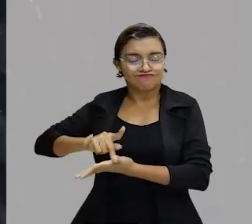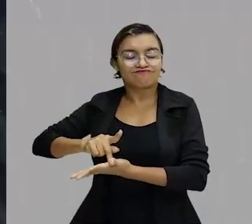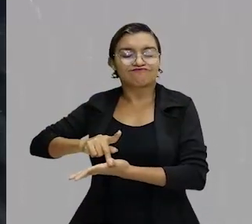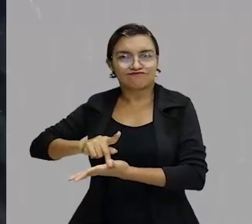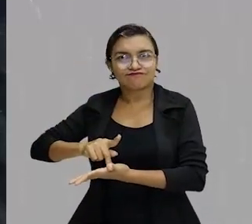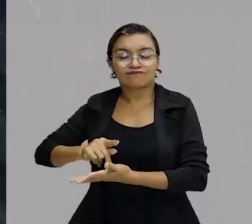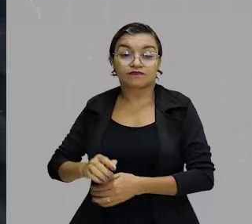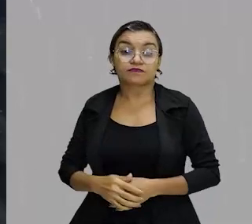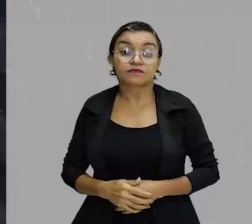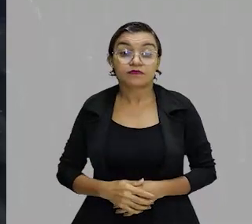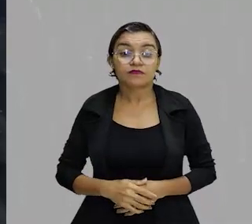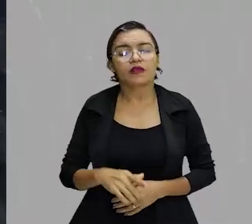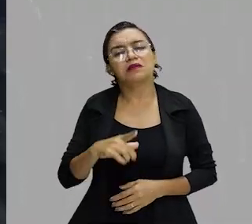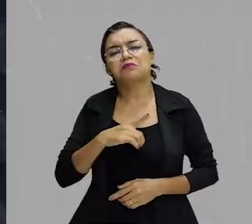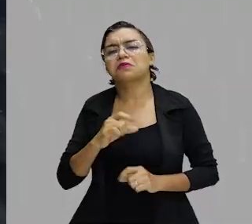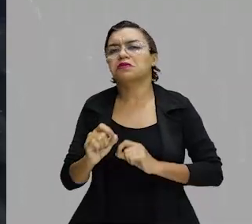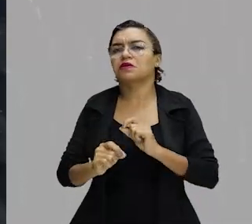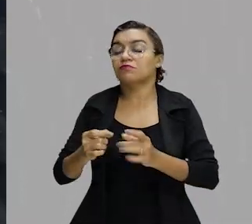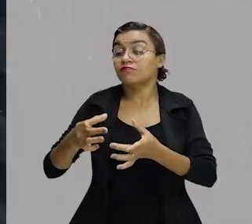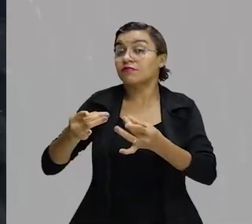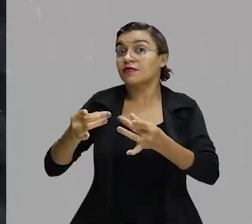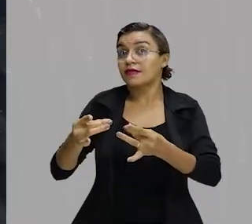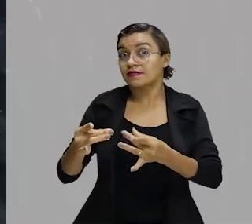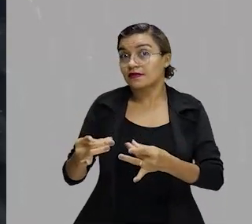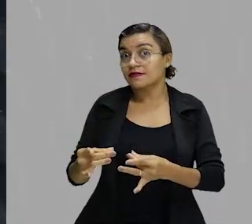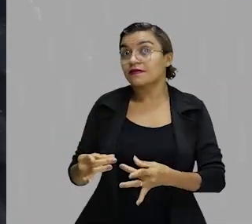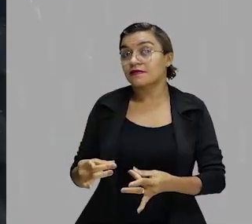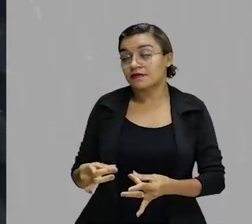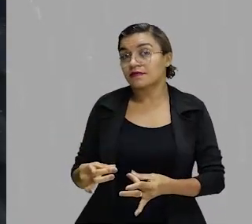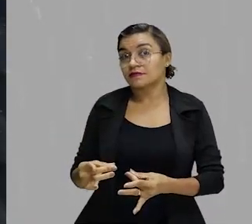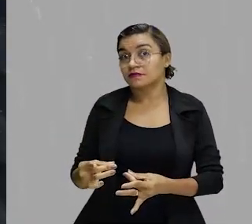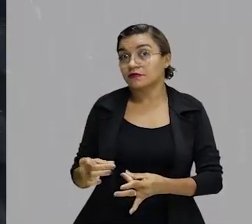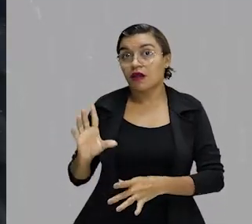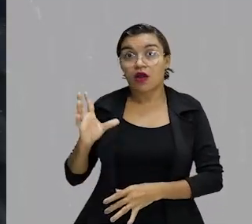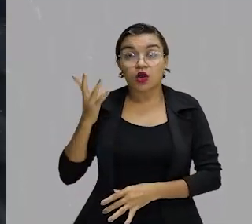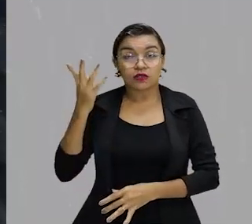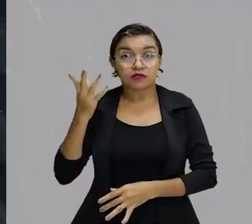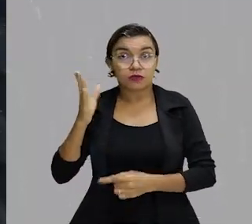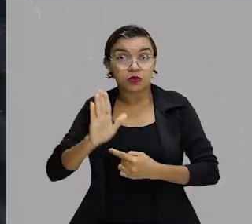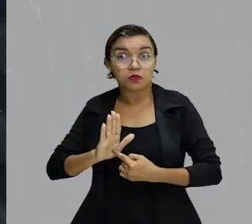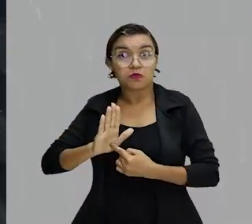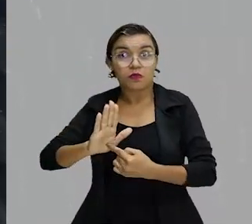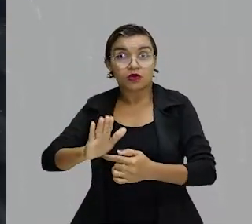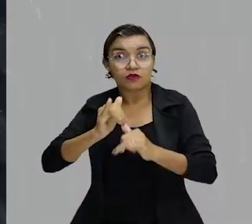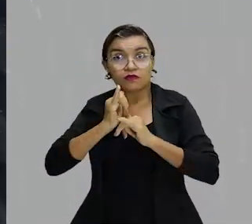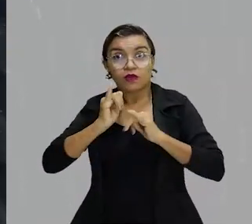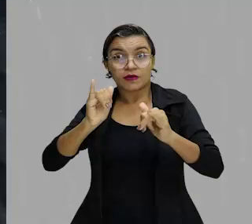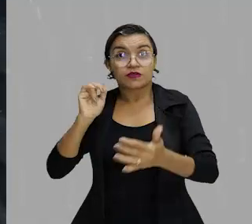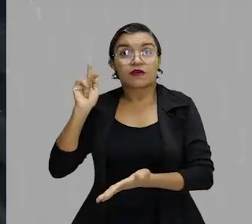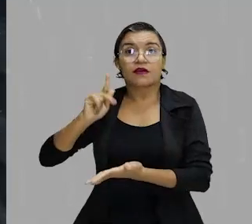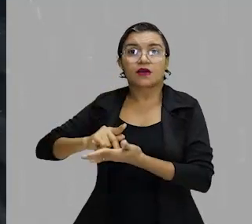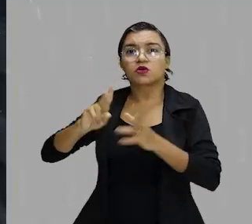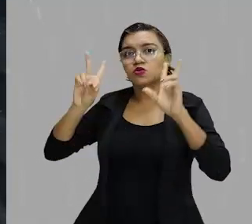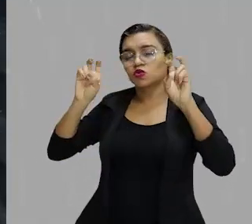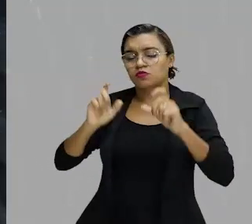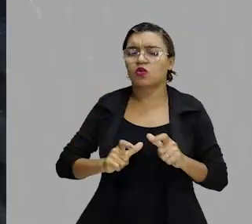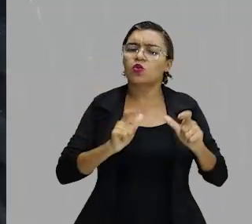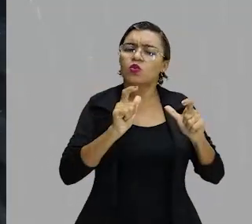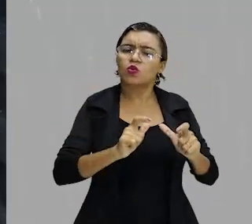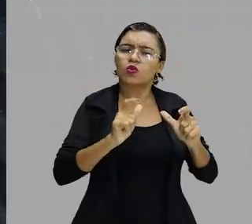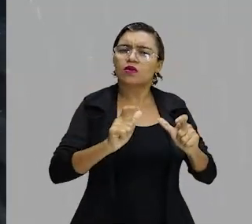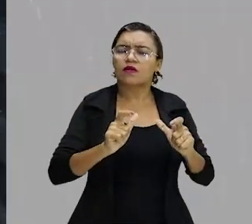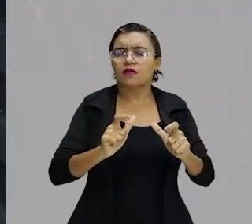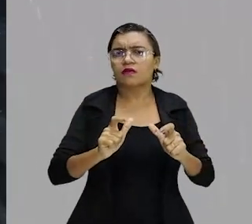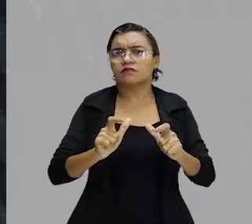fatos, tá bom? E ela dá detalhes a partir desses fatos, oferecendo informações reais sobre lugar,